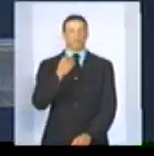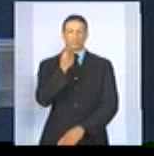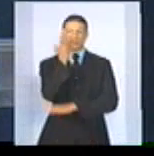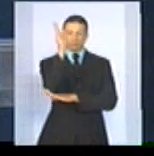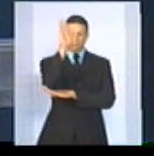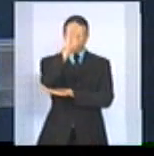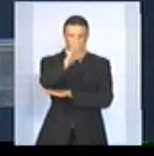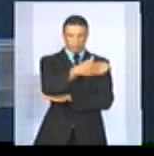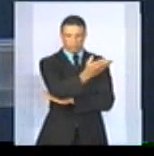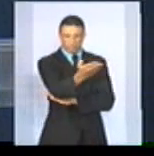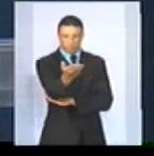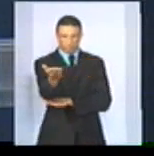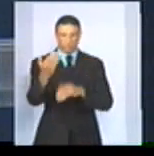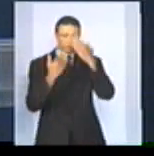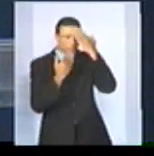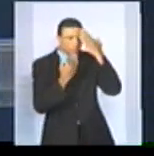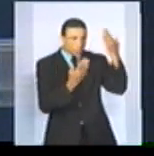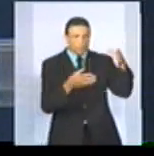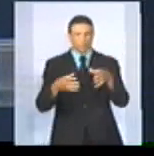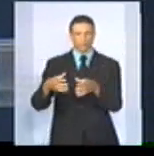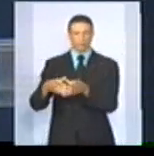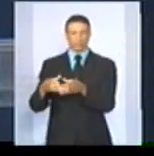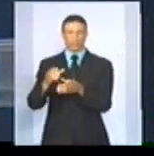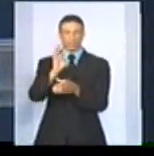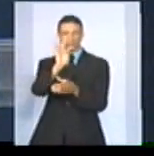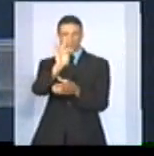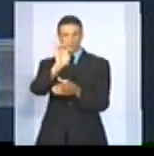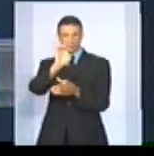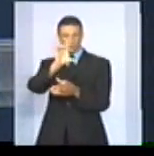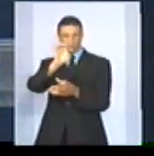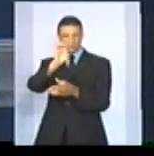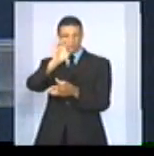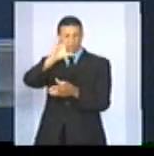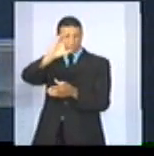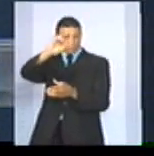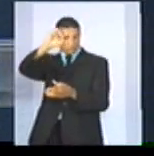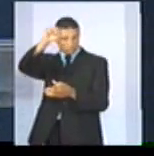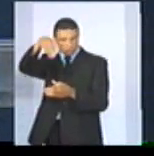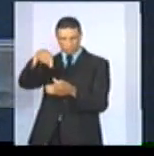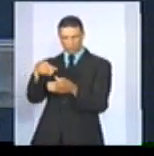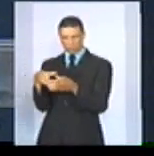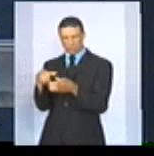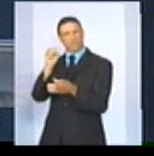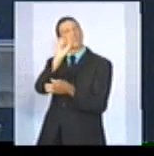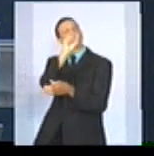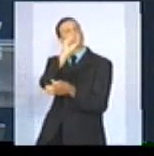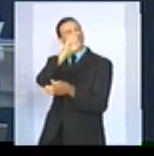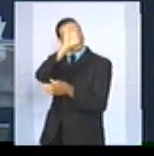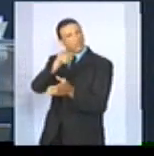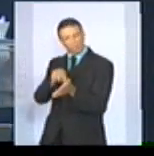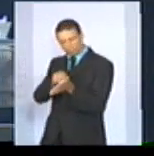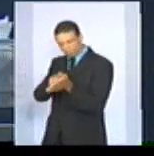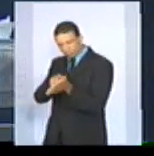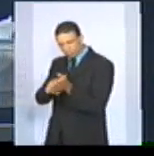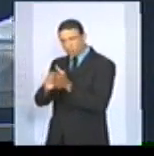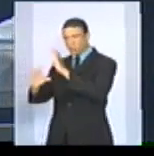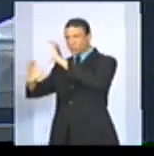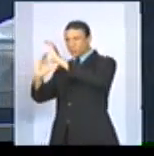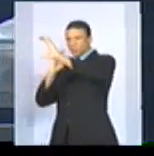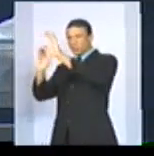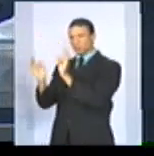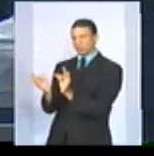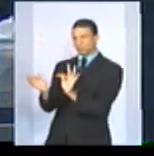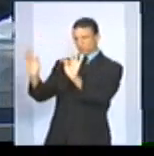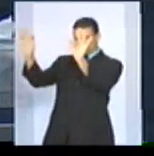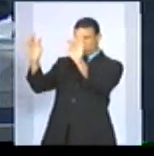é o Instituto Telecom é o Instituto de Pesquisa na área de telecomunicações vem fazer um trabalho centrado nessa área